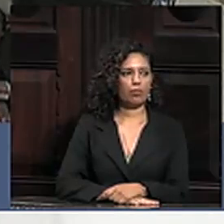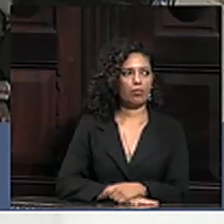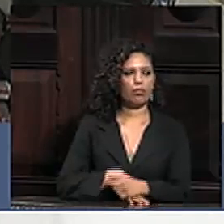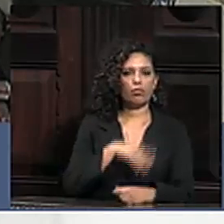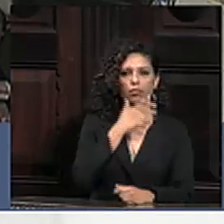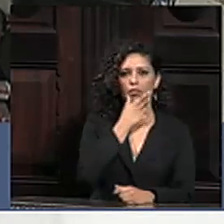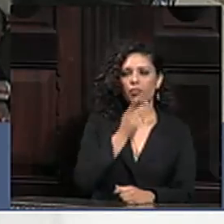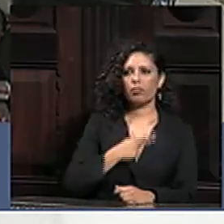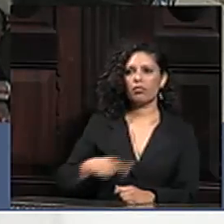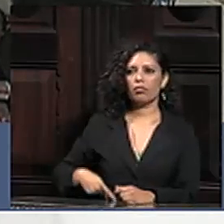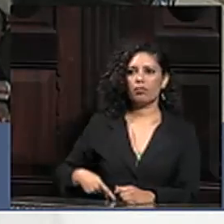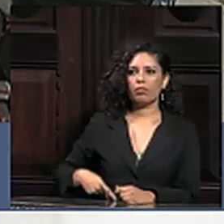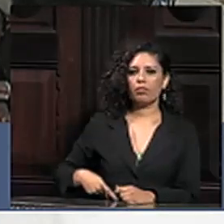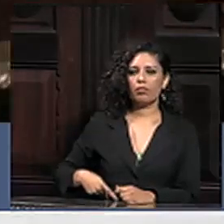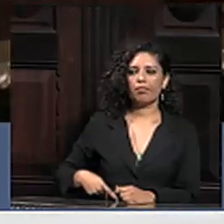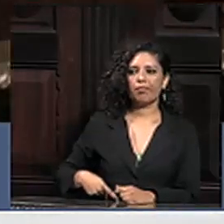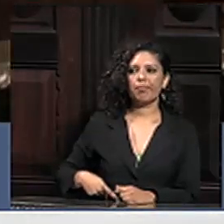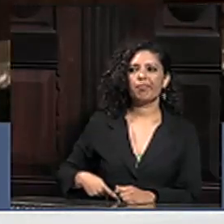Senhor presidente,